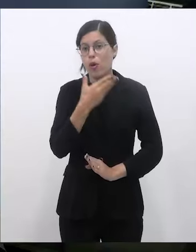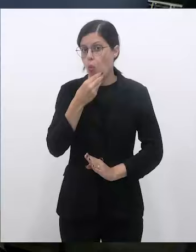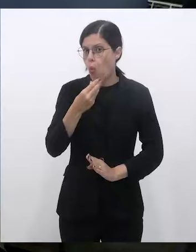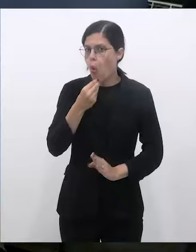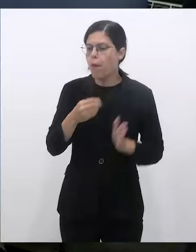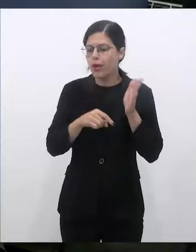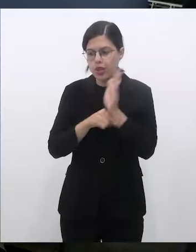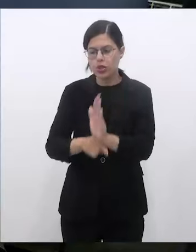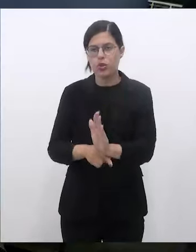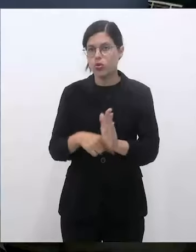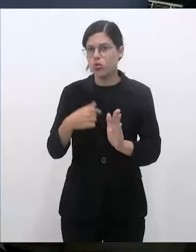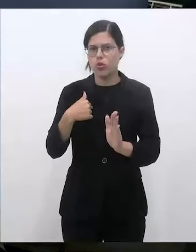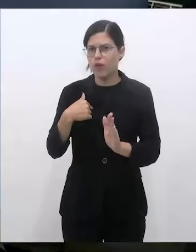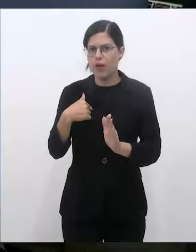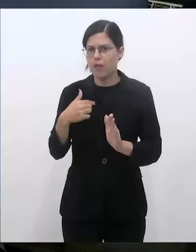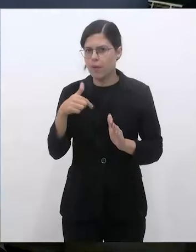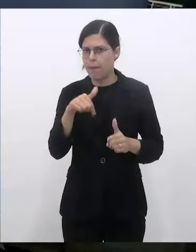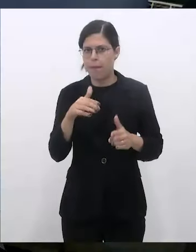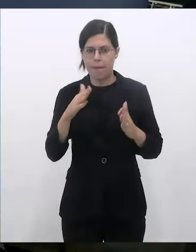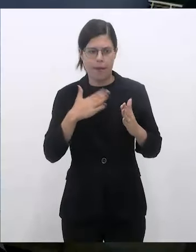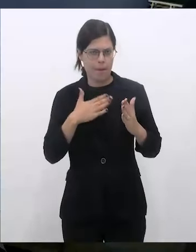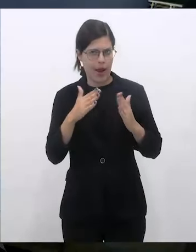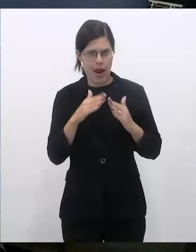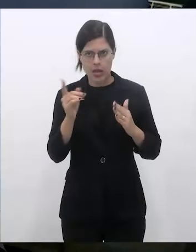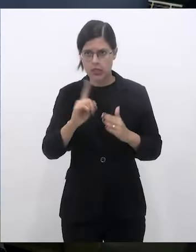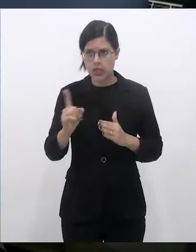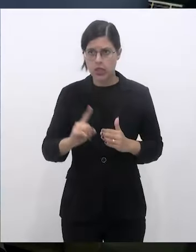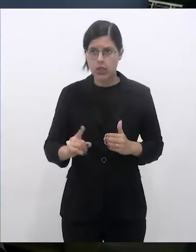quem te sustenta. Não vai vir morar na minha casa